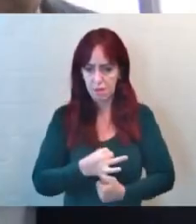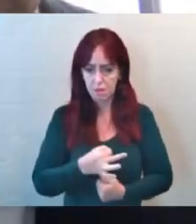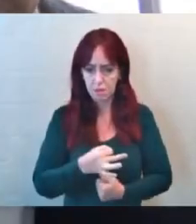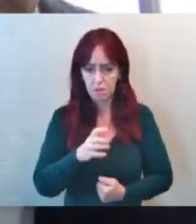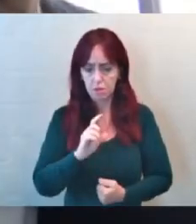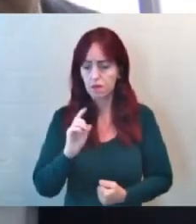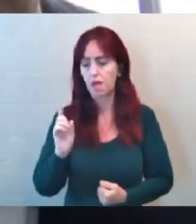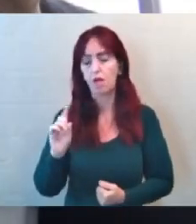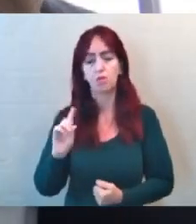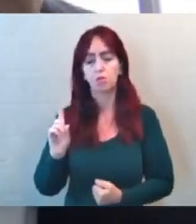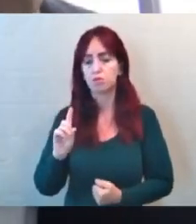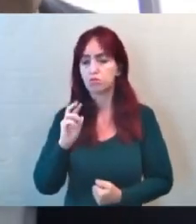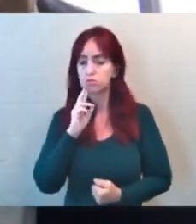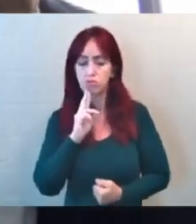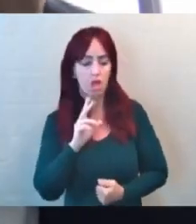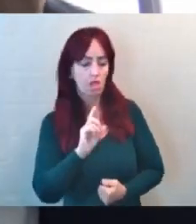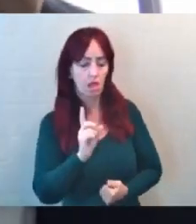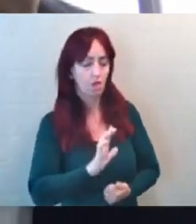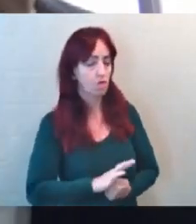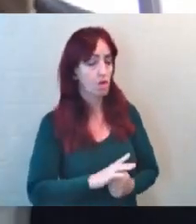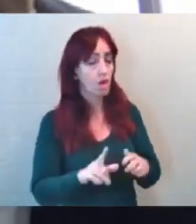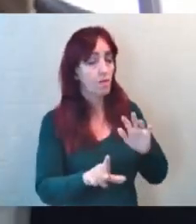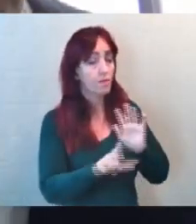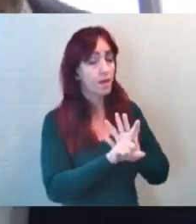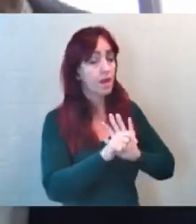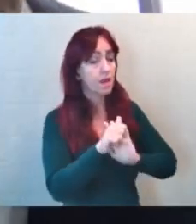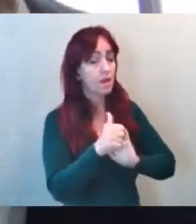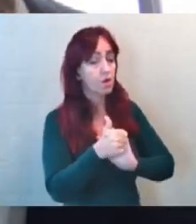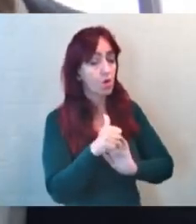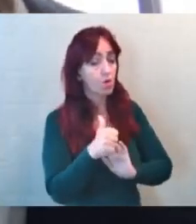Não, não. Pela lei